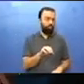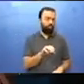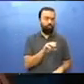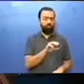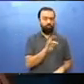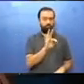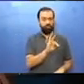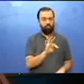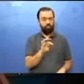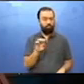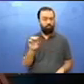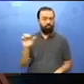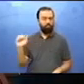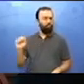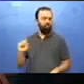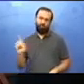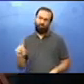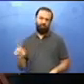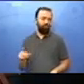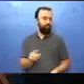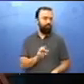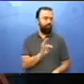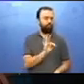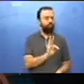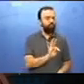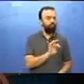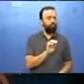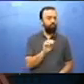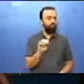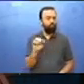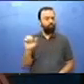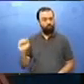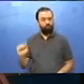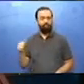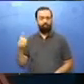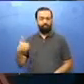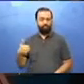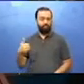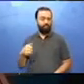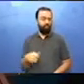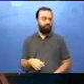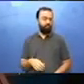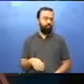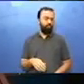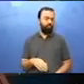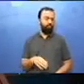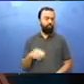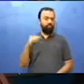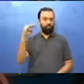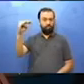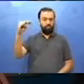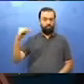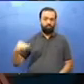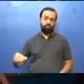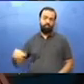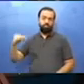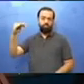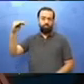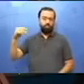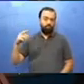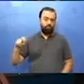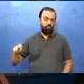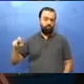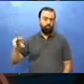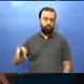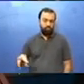daqui a gente exclui. E esta começa com T? Sim. Termina com A? Também. Agora, vejam, há uma diferença entre